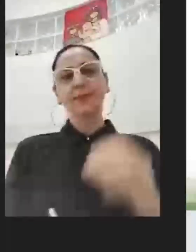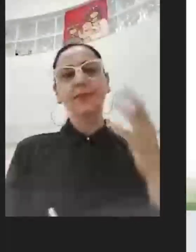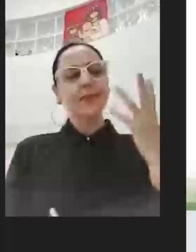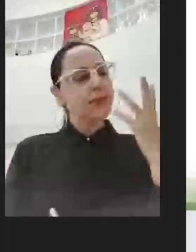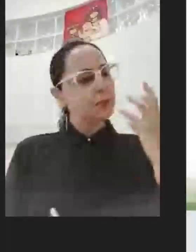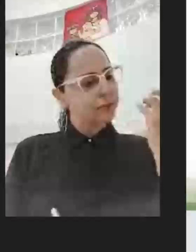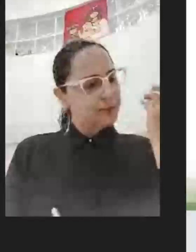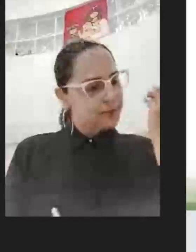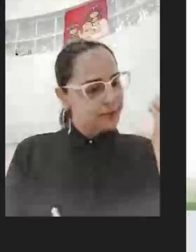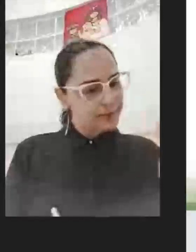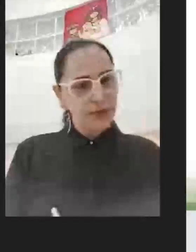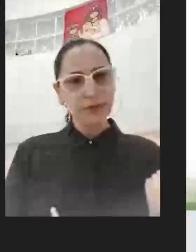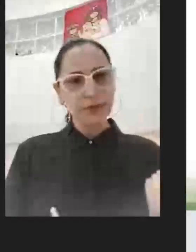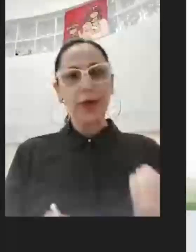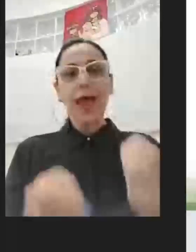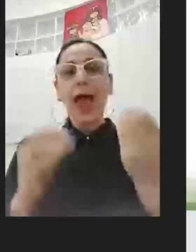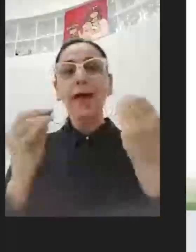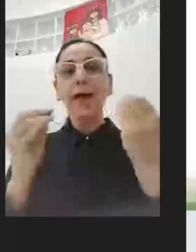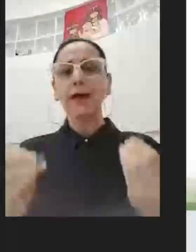bebê.